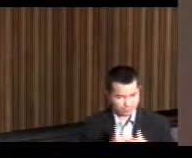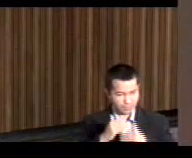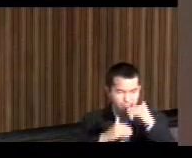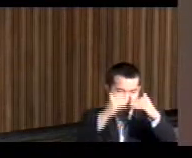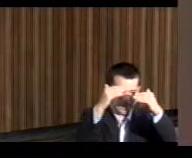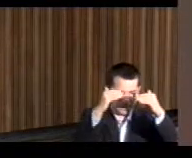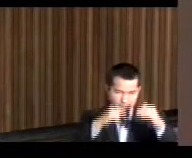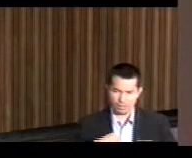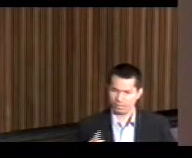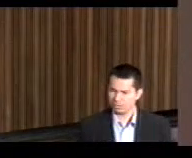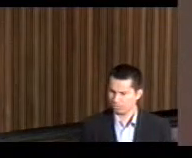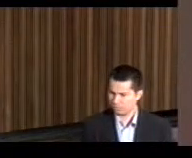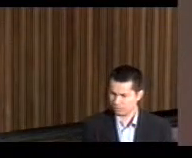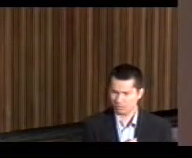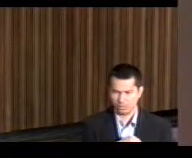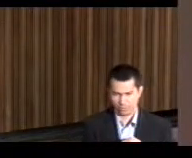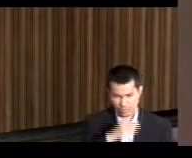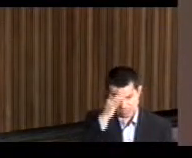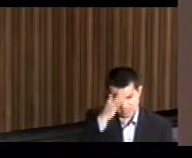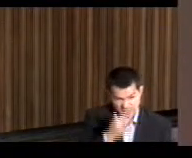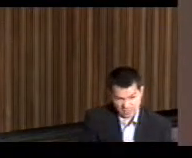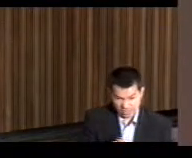não é plana.